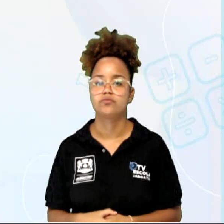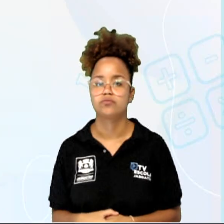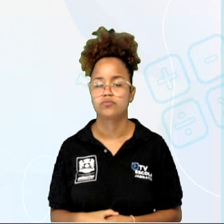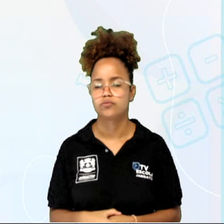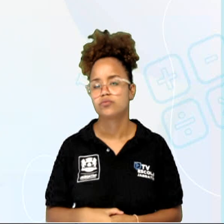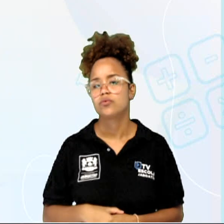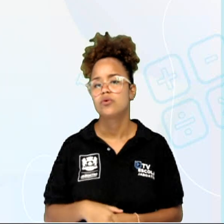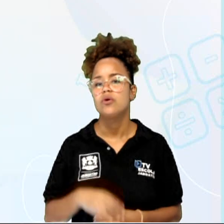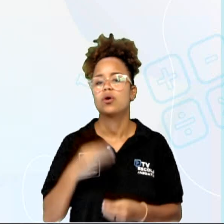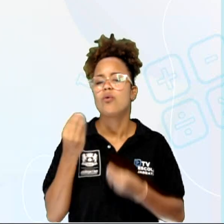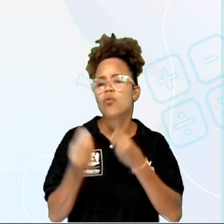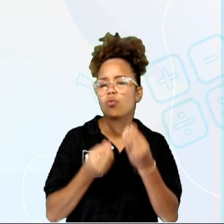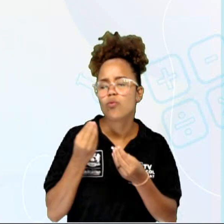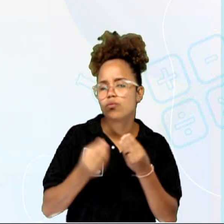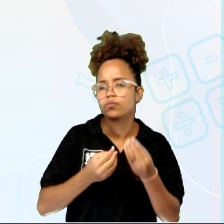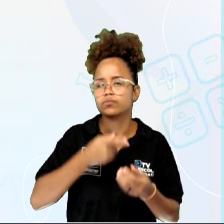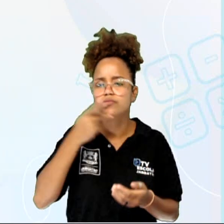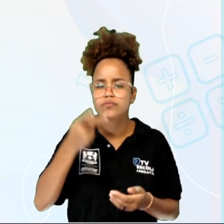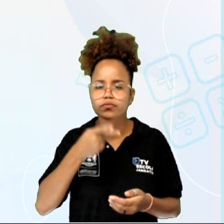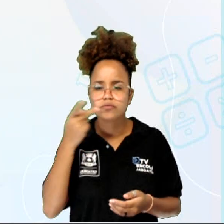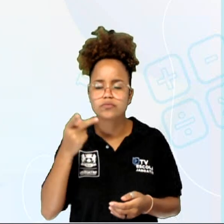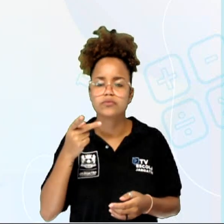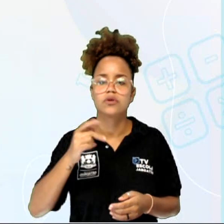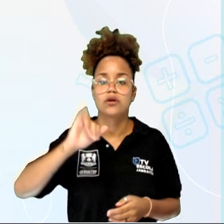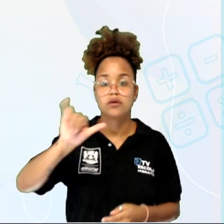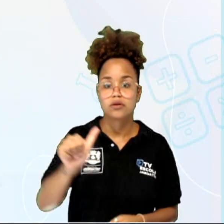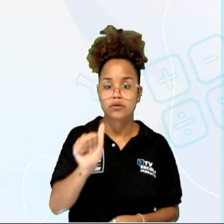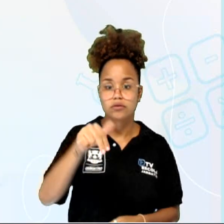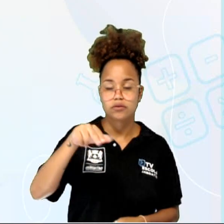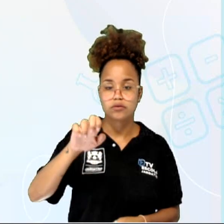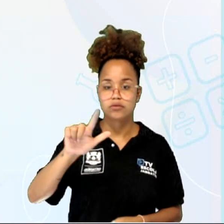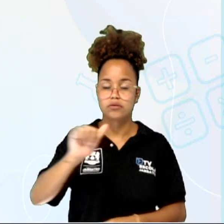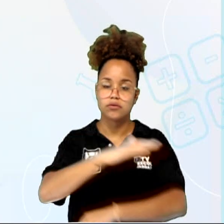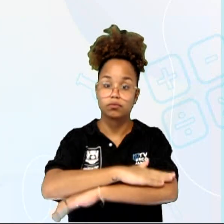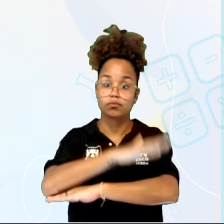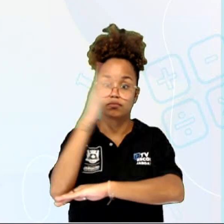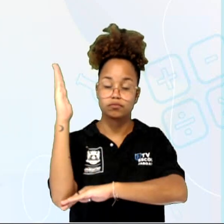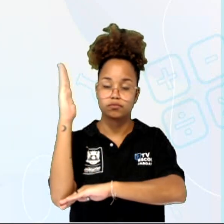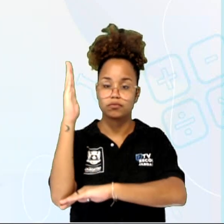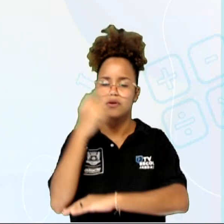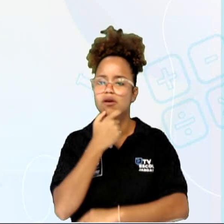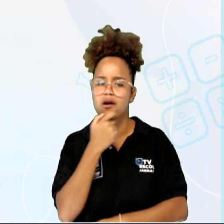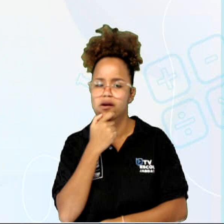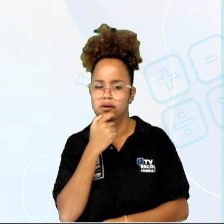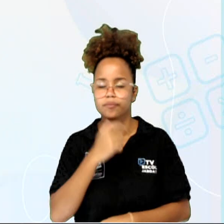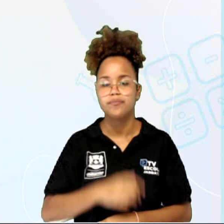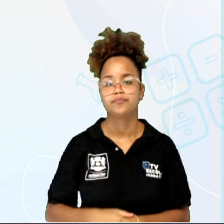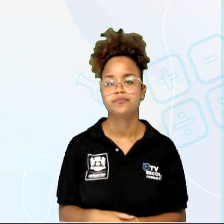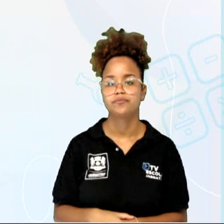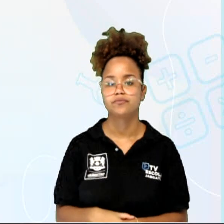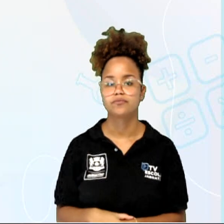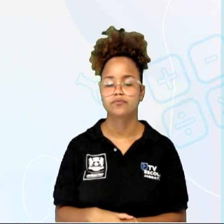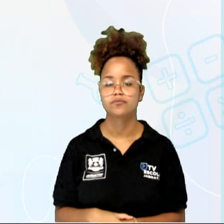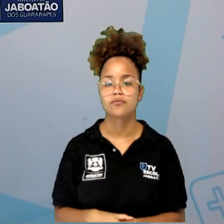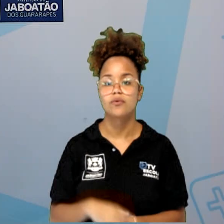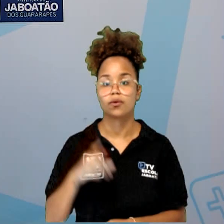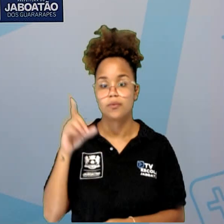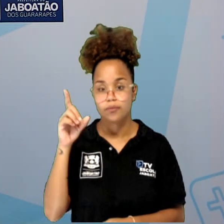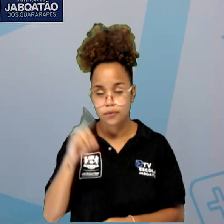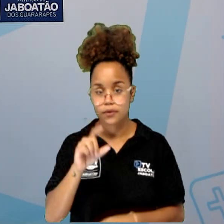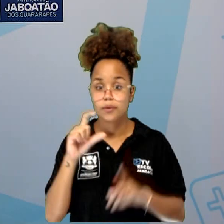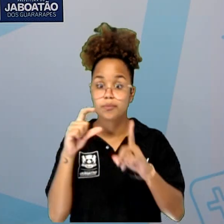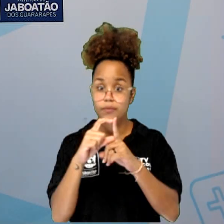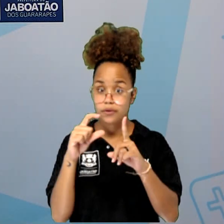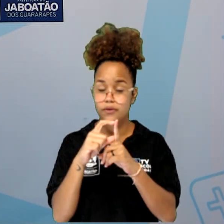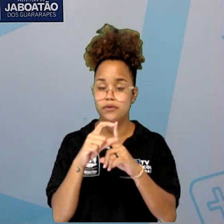say janela in English? It's window. Mais uma vez, a palavra está em